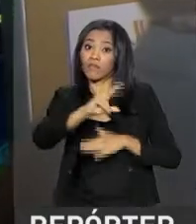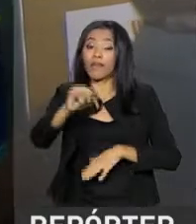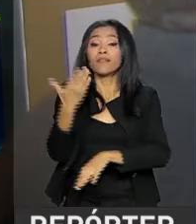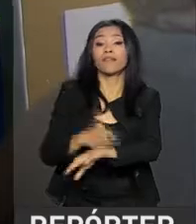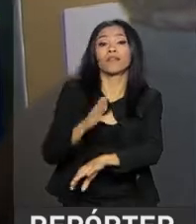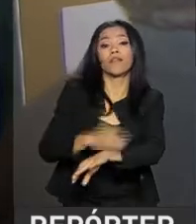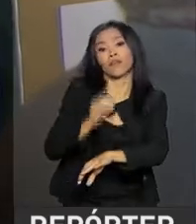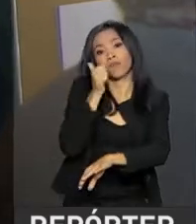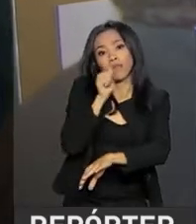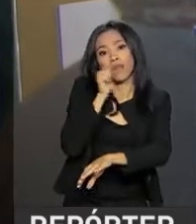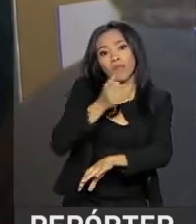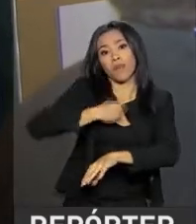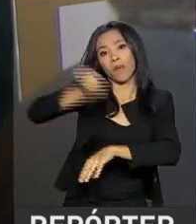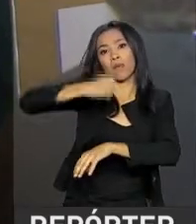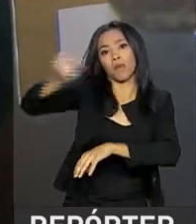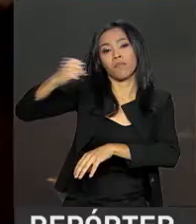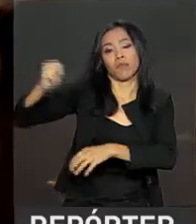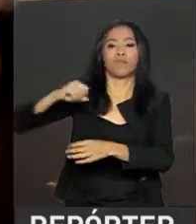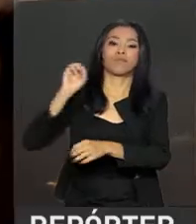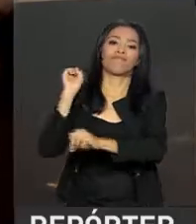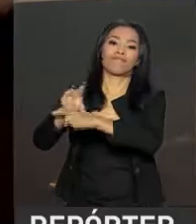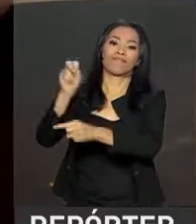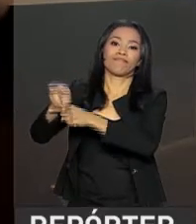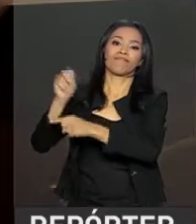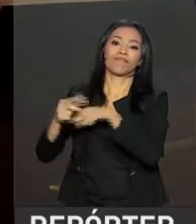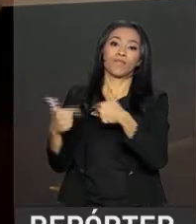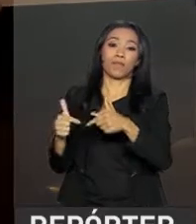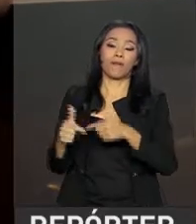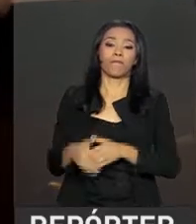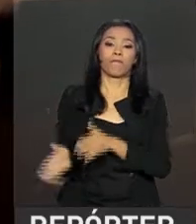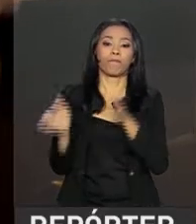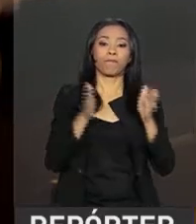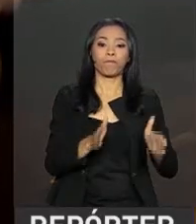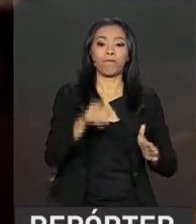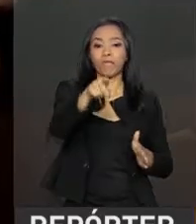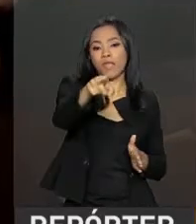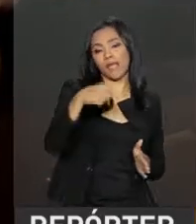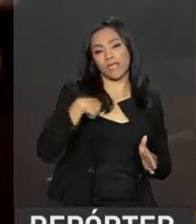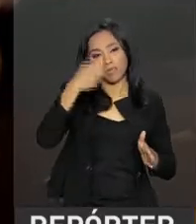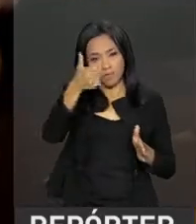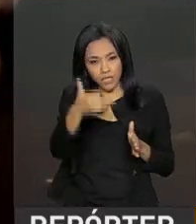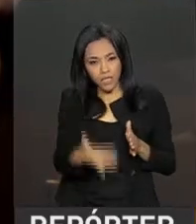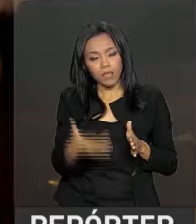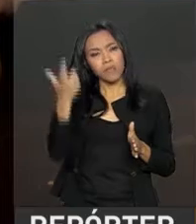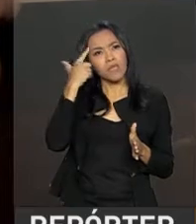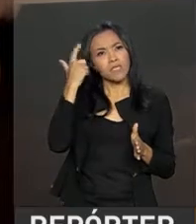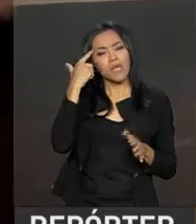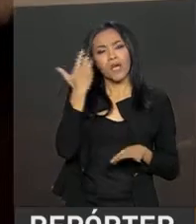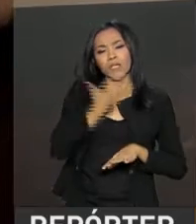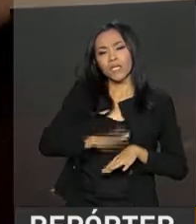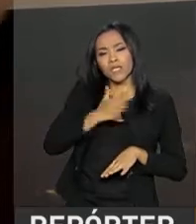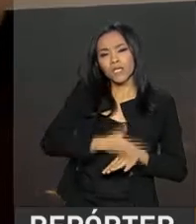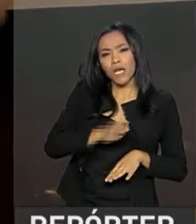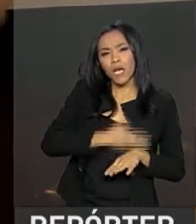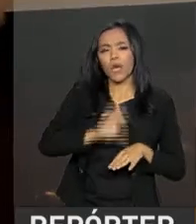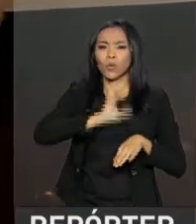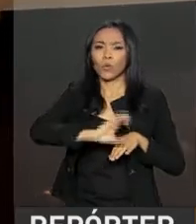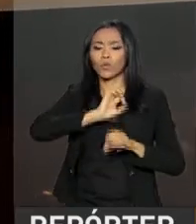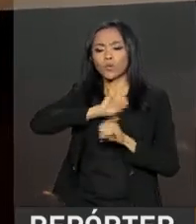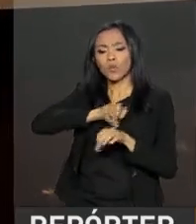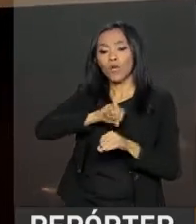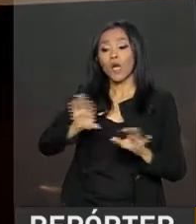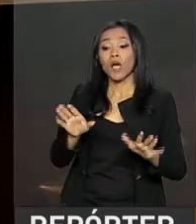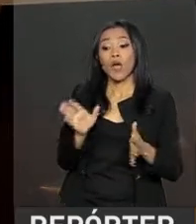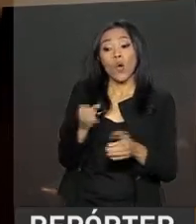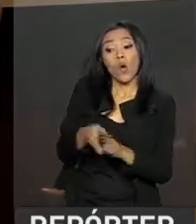as mulheres para o mercado de trabalho isso vai desde pensar as formações para ajudá-las a estruturar o seu próprio negócio